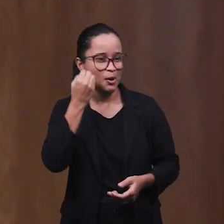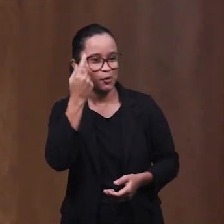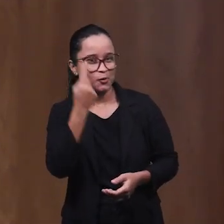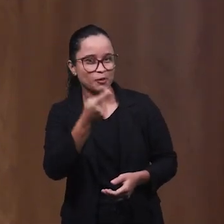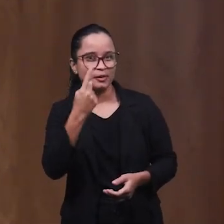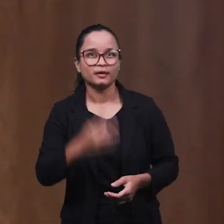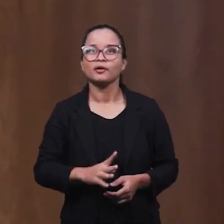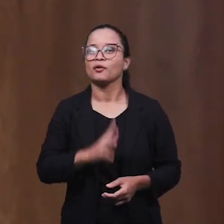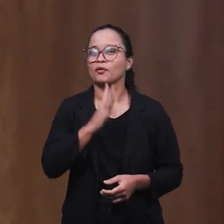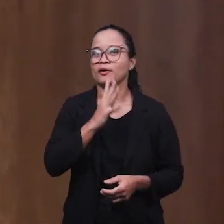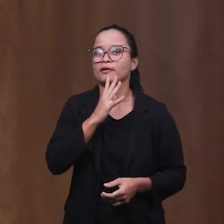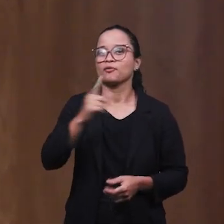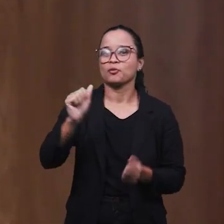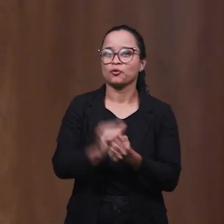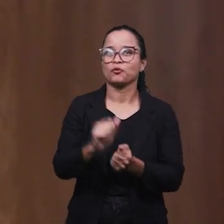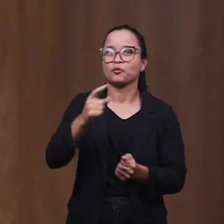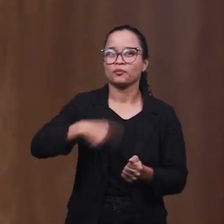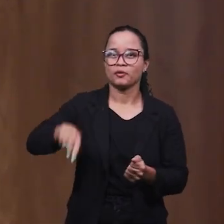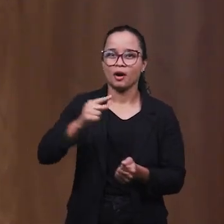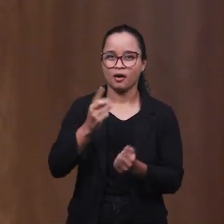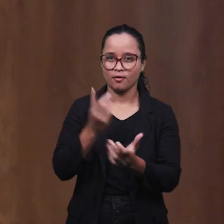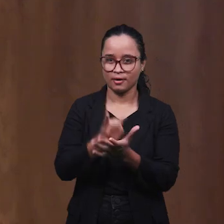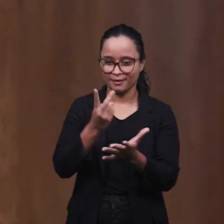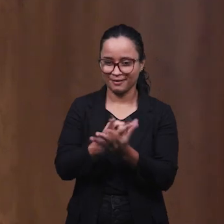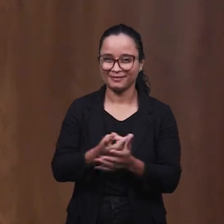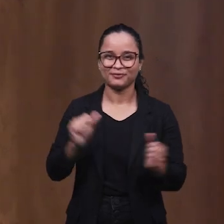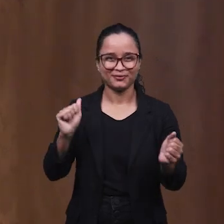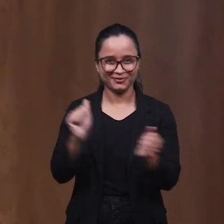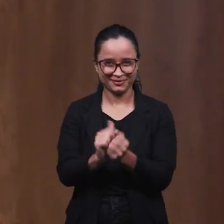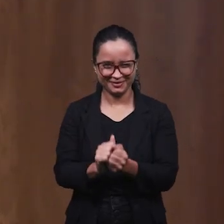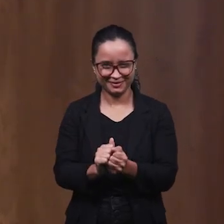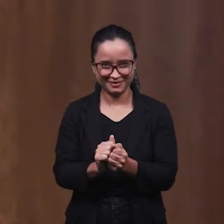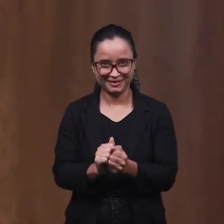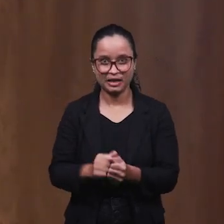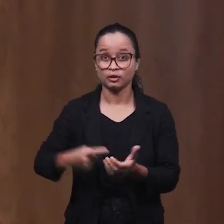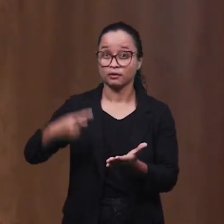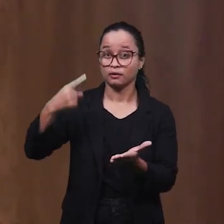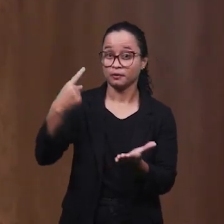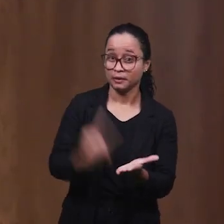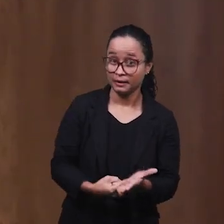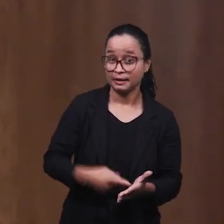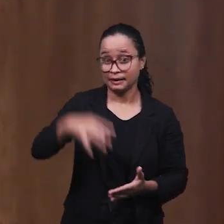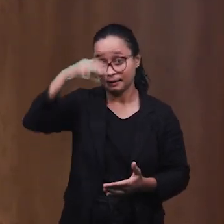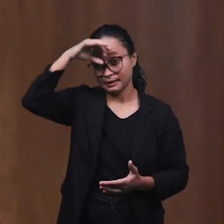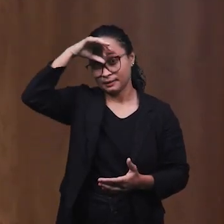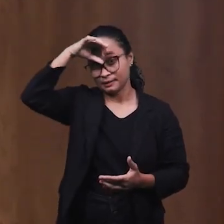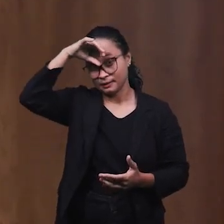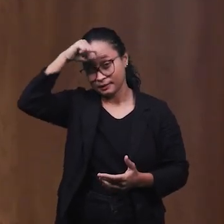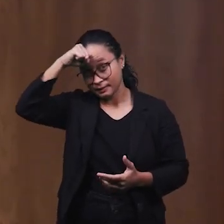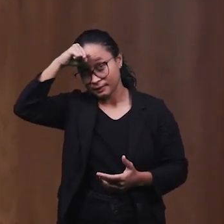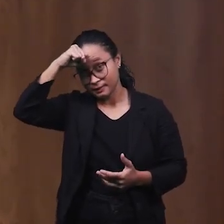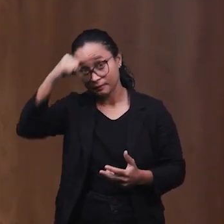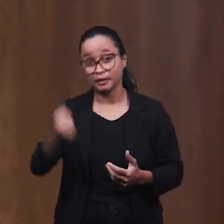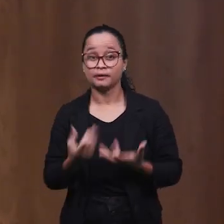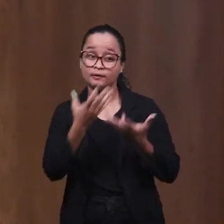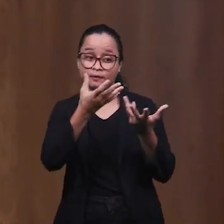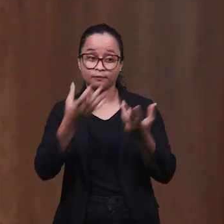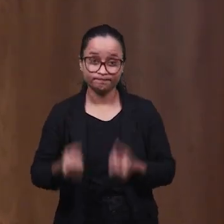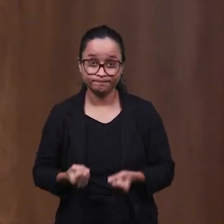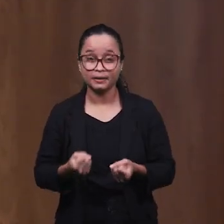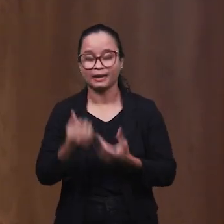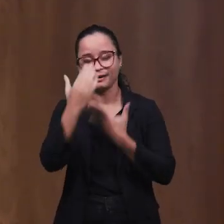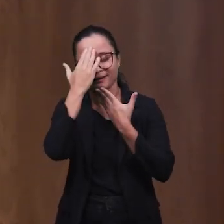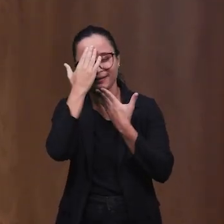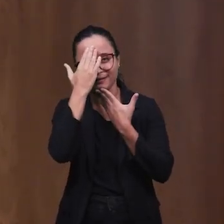experiências e conhecimento conosco. Que continuemos juntos nesse compromisso de aprendizagem e de acolhimento.